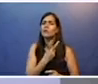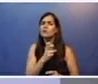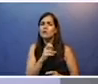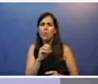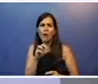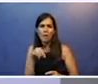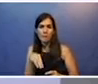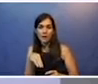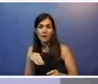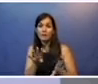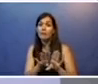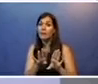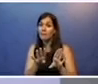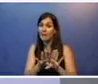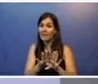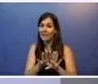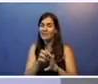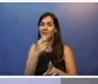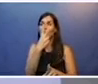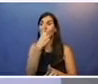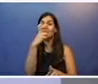250, aqui também vai ser.